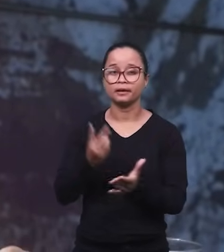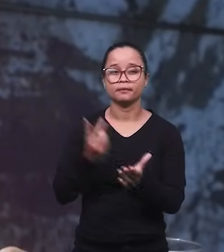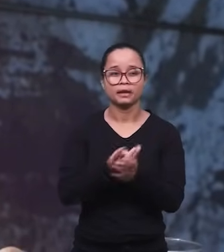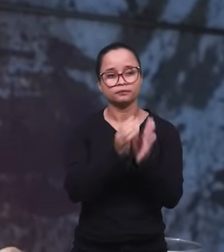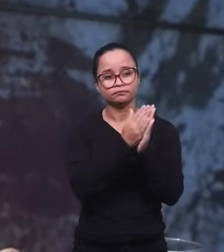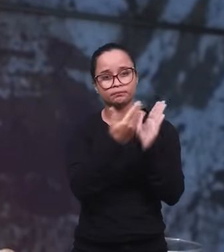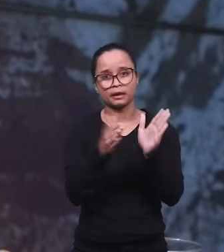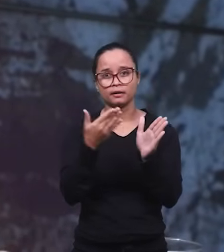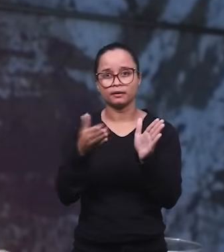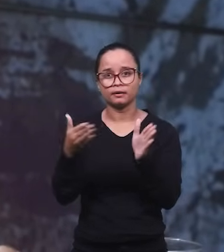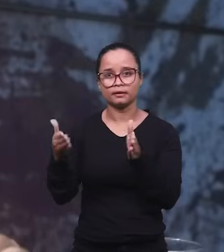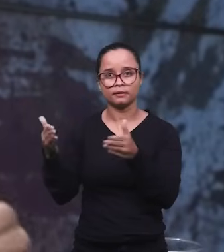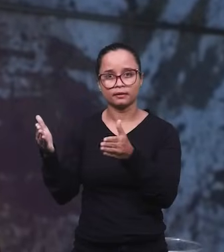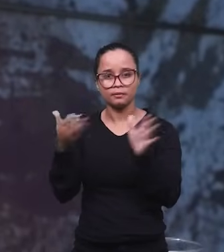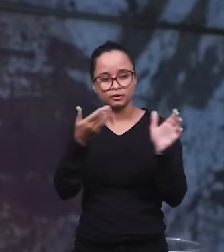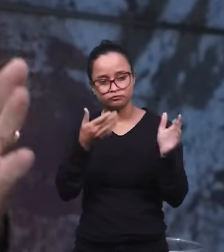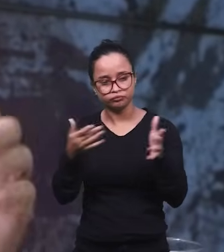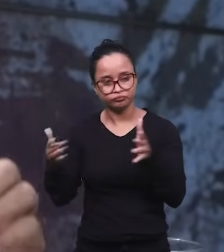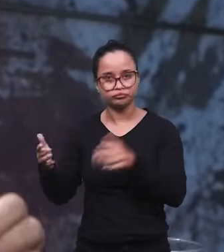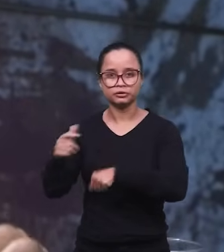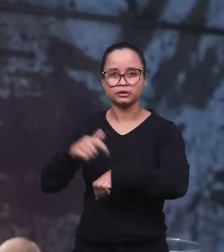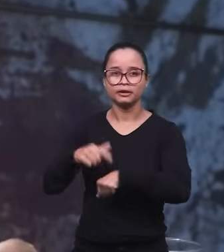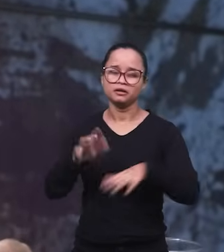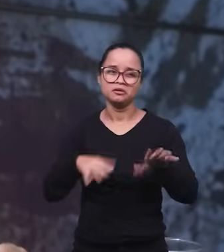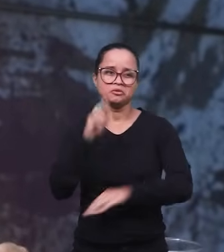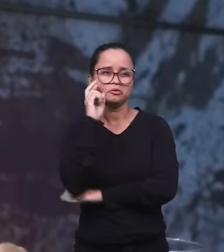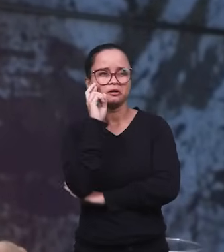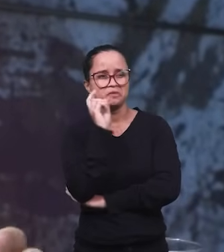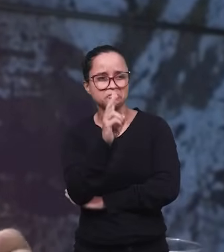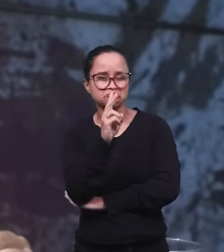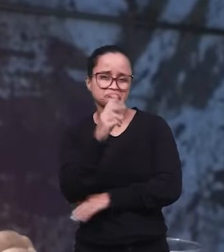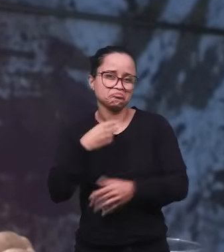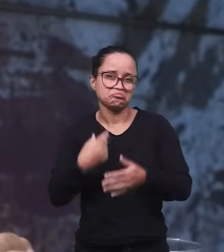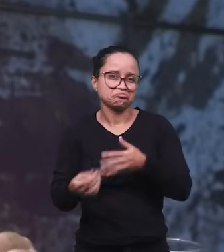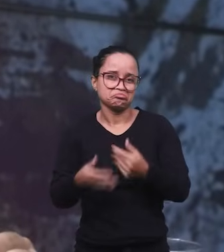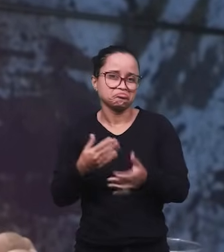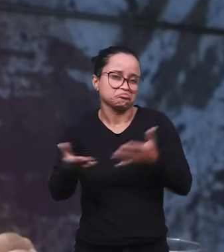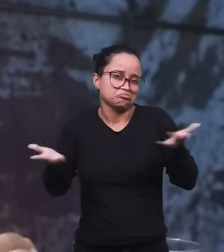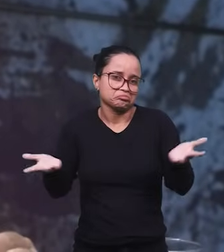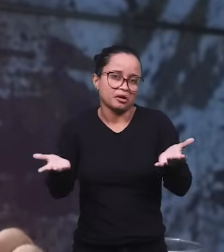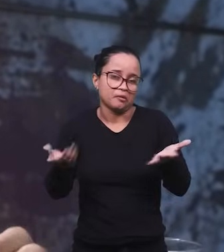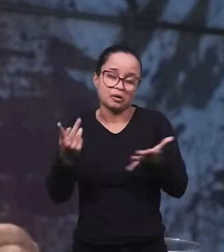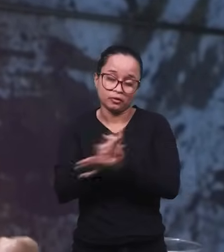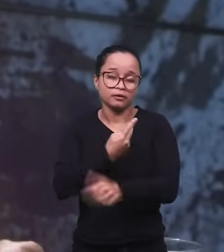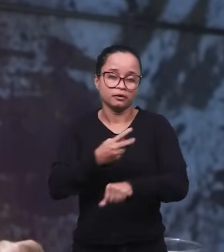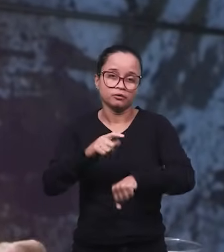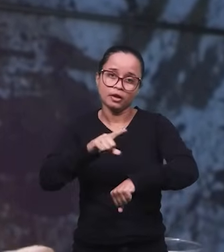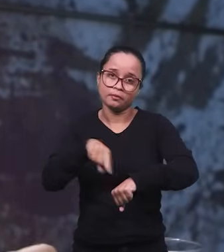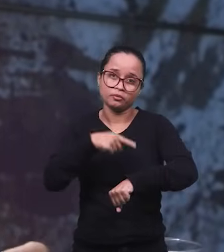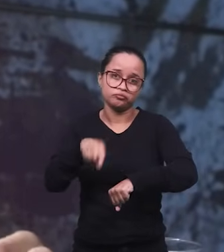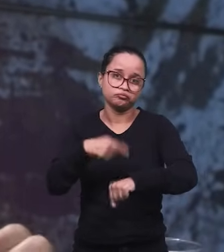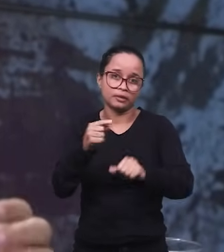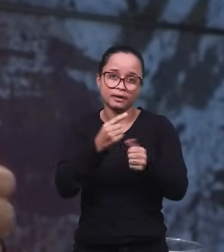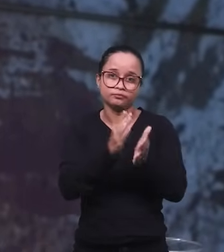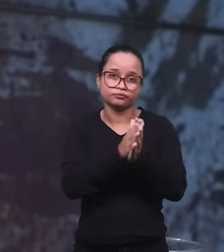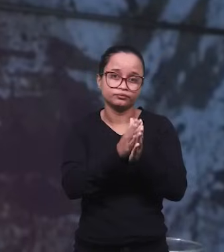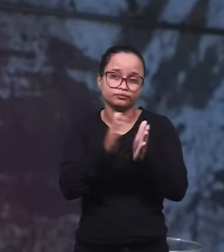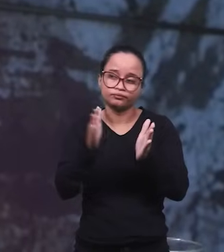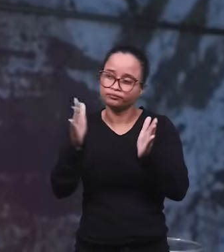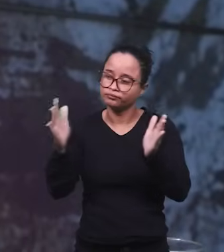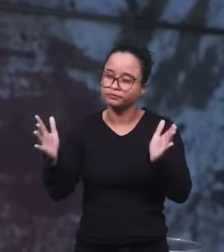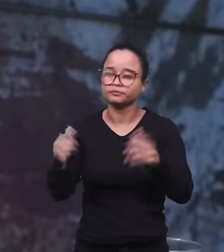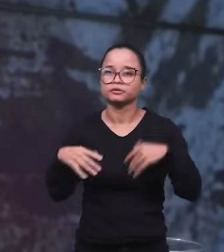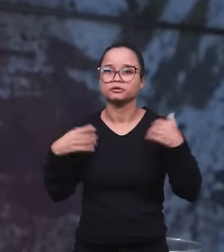contínuo e independe do observador. É interessante que hoje